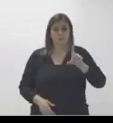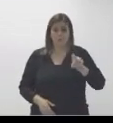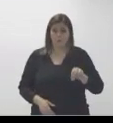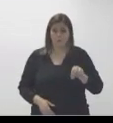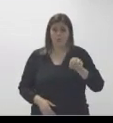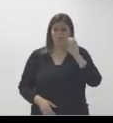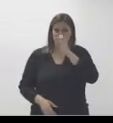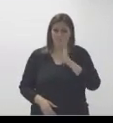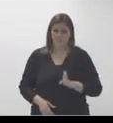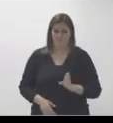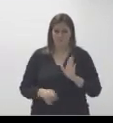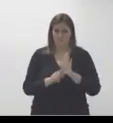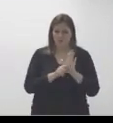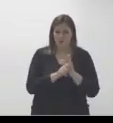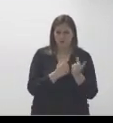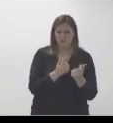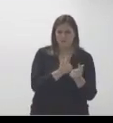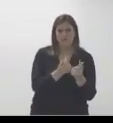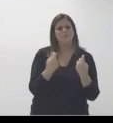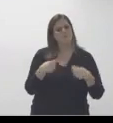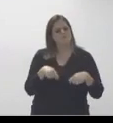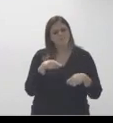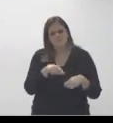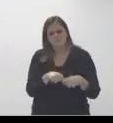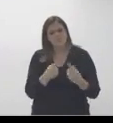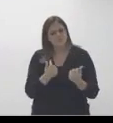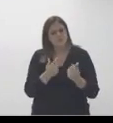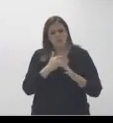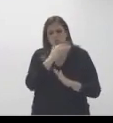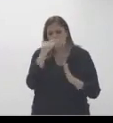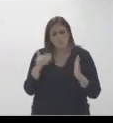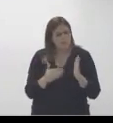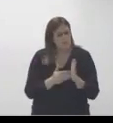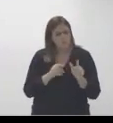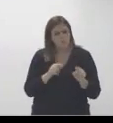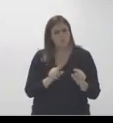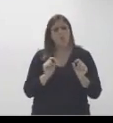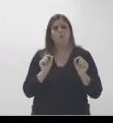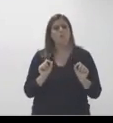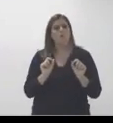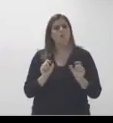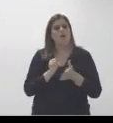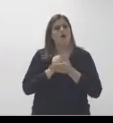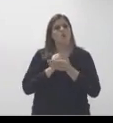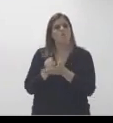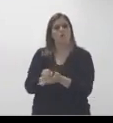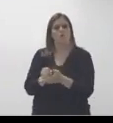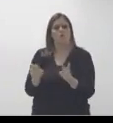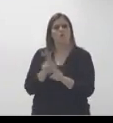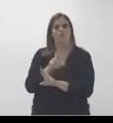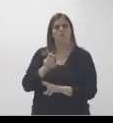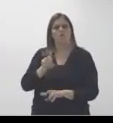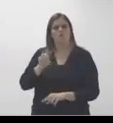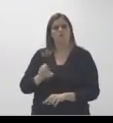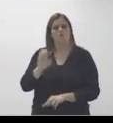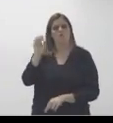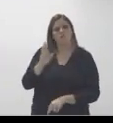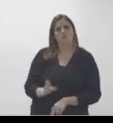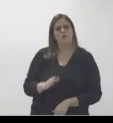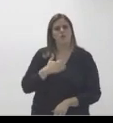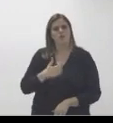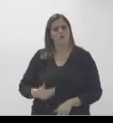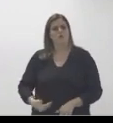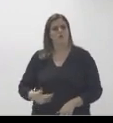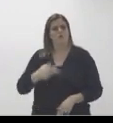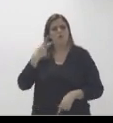precisa reverter todo seu dinheiro para fortalecer uma rede nacional de políticas públicas de álcool e